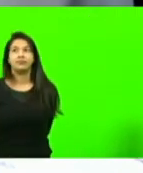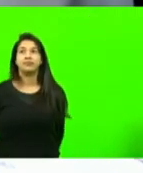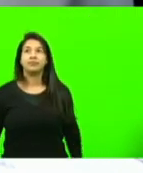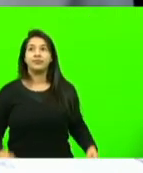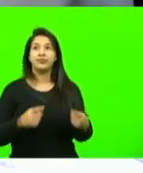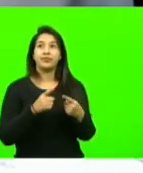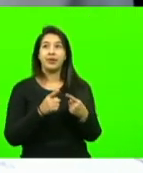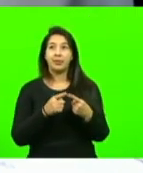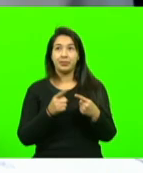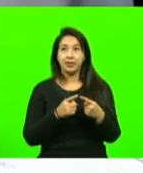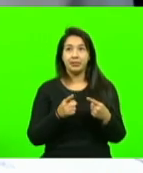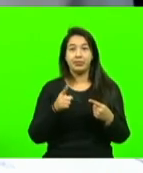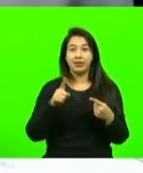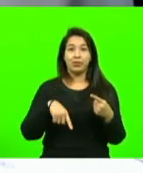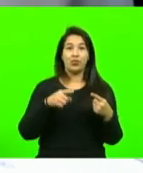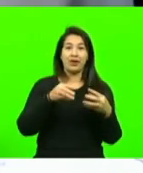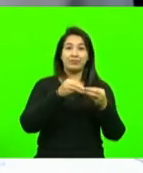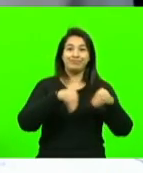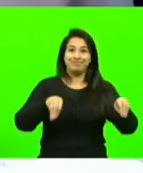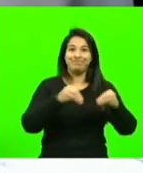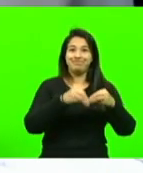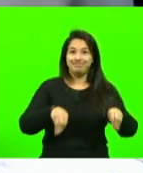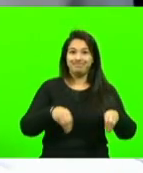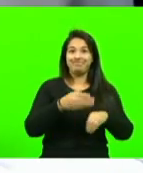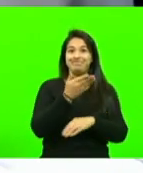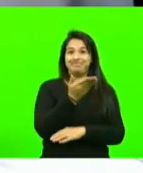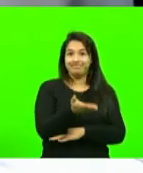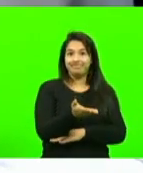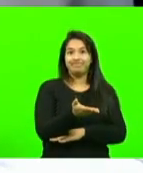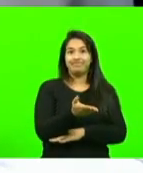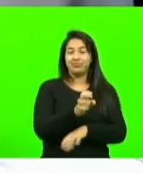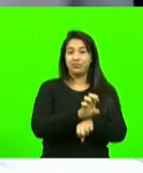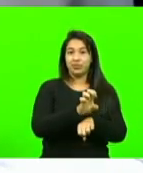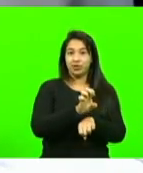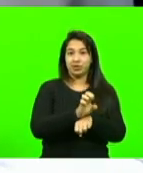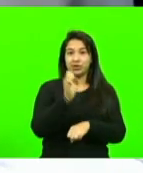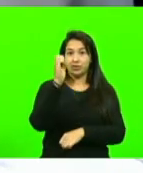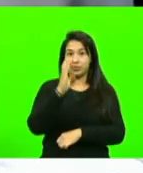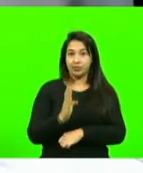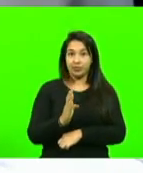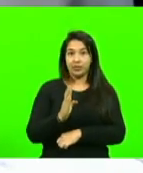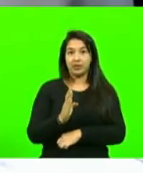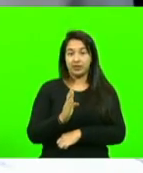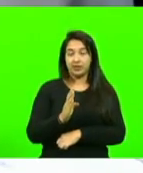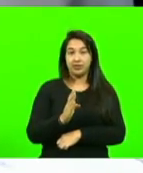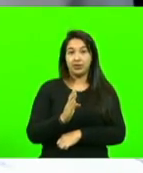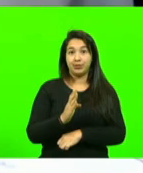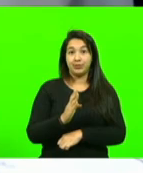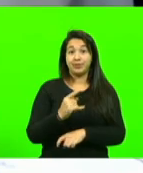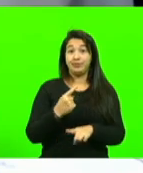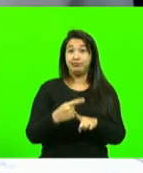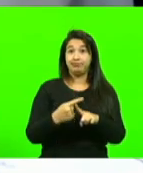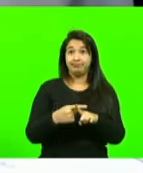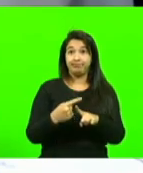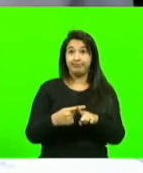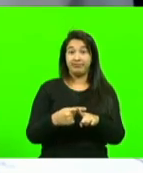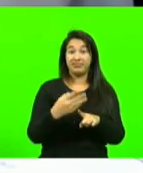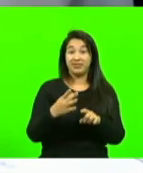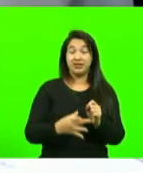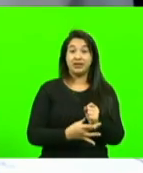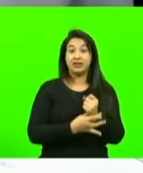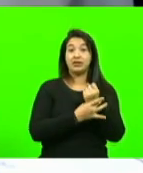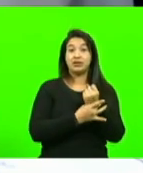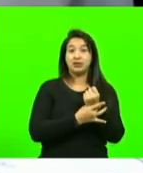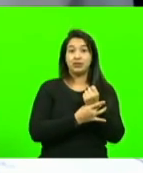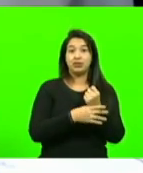dito aqui é a destruição é da do estado brasileiro e quanto é a garantidor